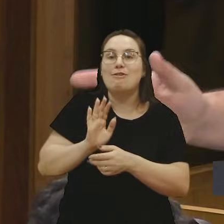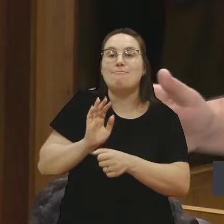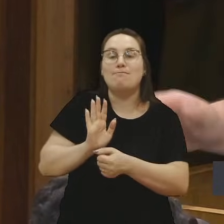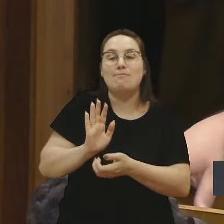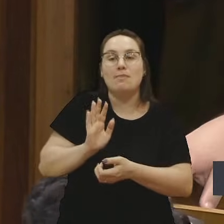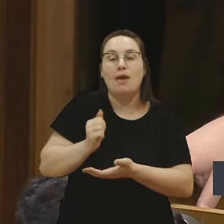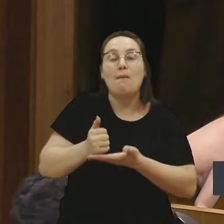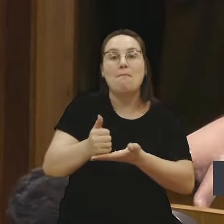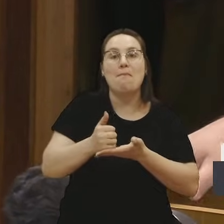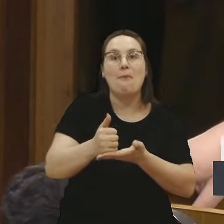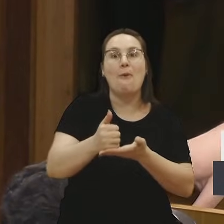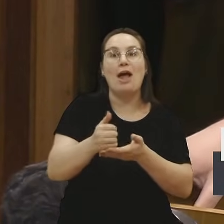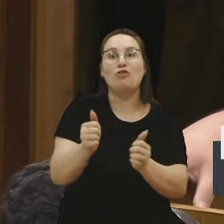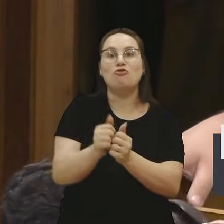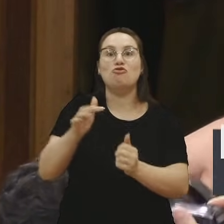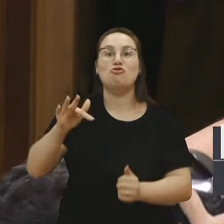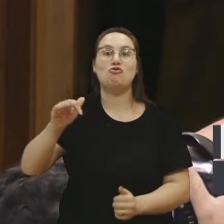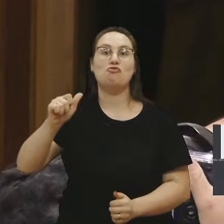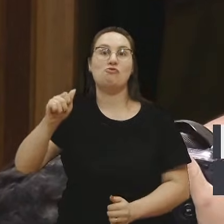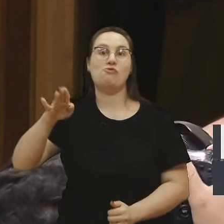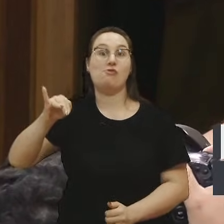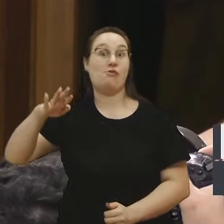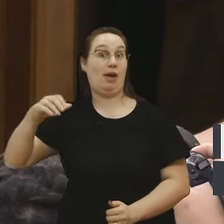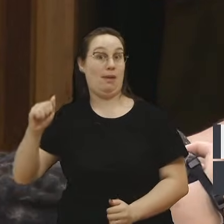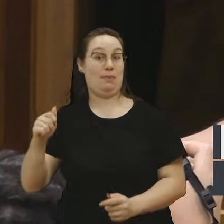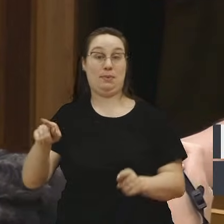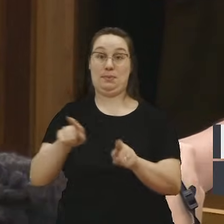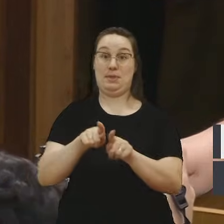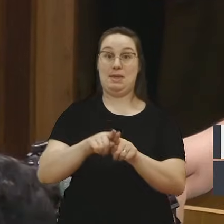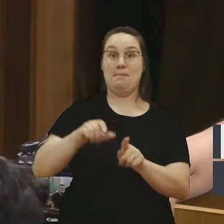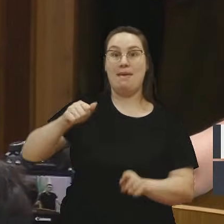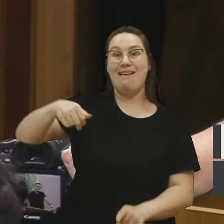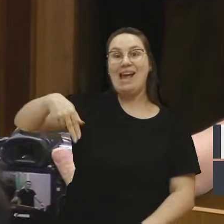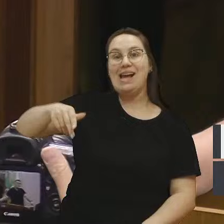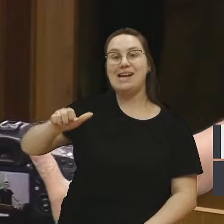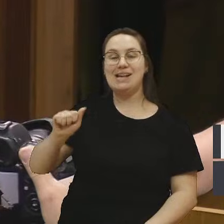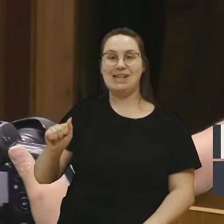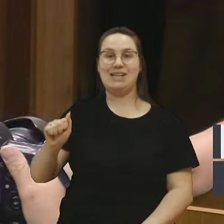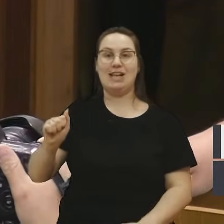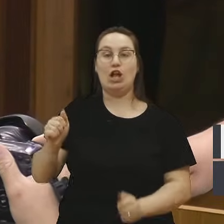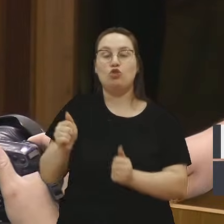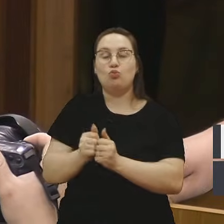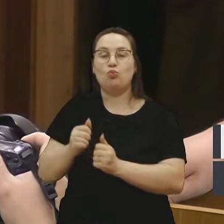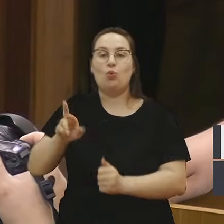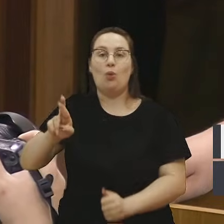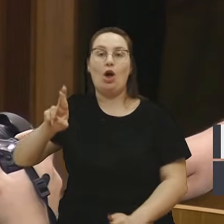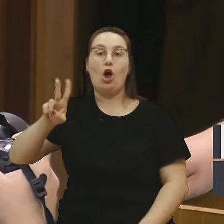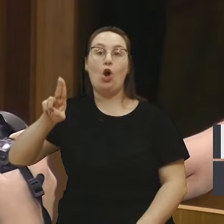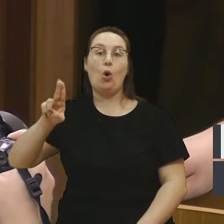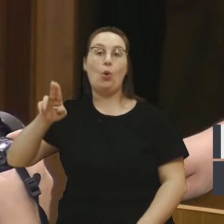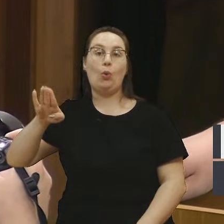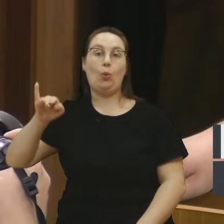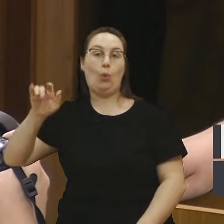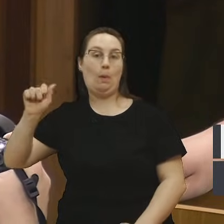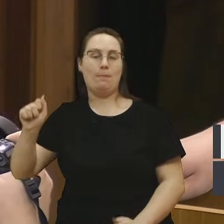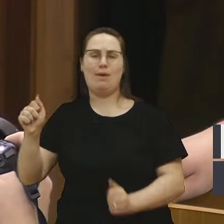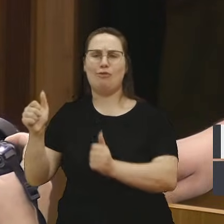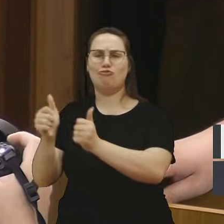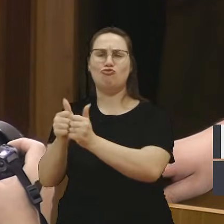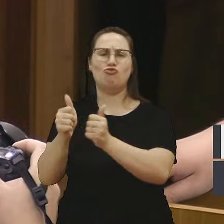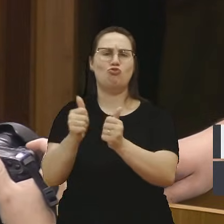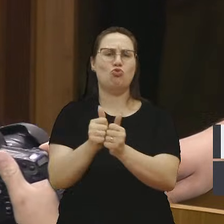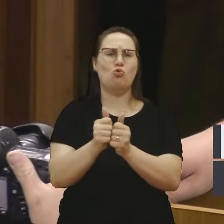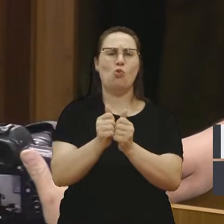mas também fazer menção, Fábio e Nani, da Ana, né, Ana Cláudia Schein, que junto com a Rúbia, por diversas vezes estiveram conosco lá no